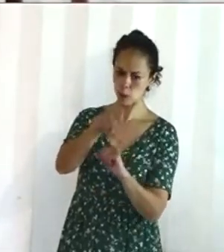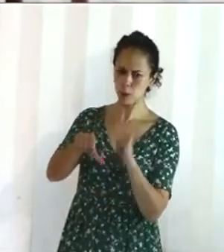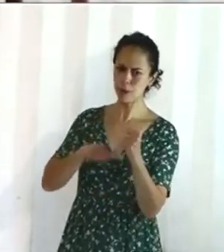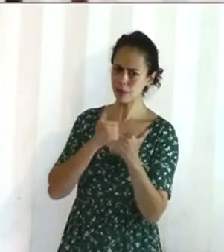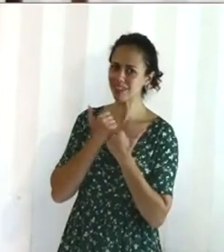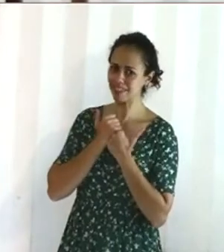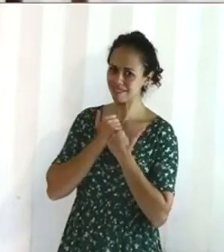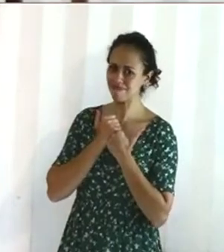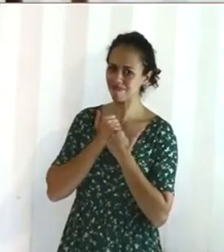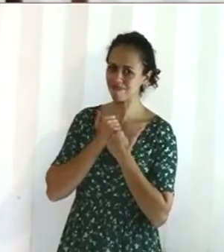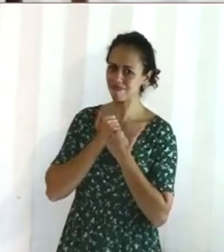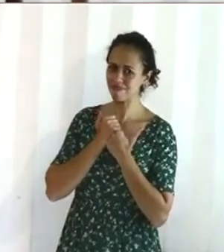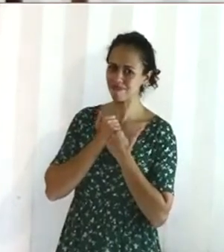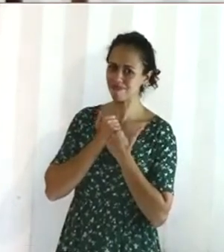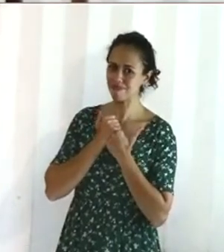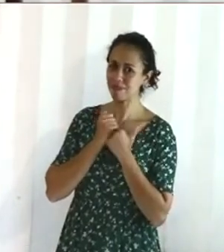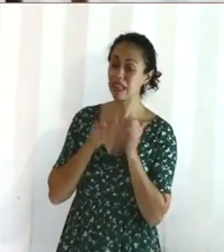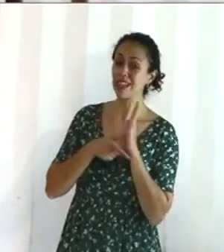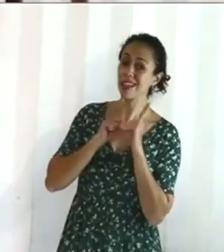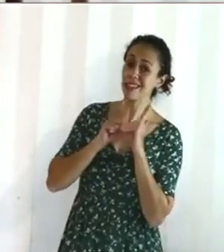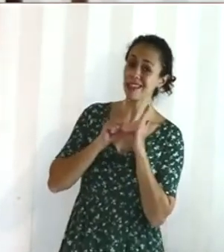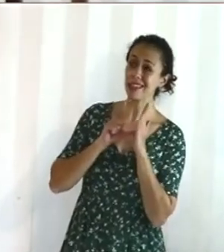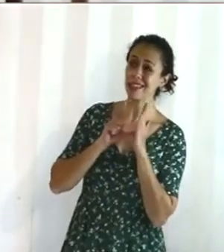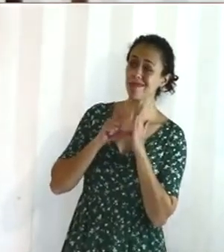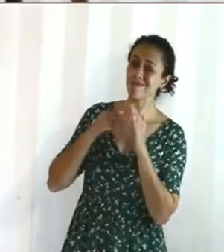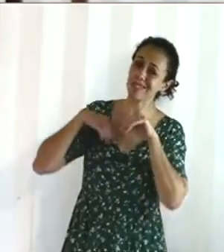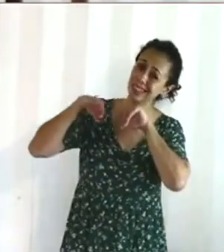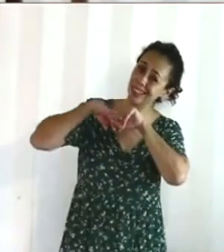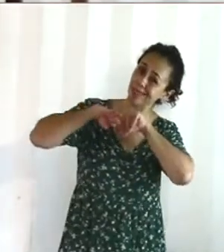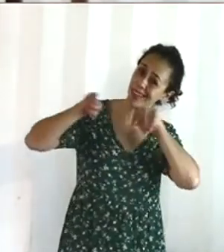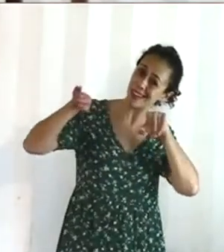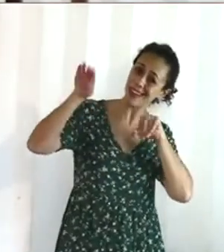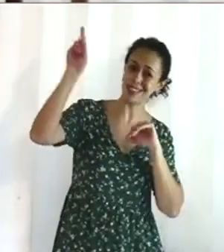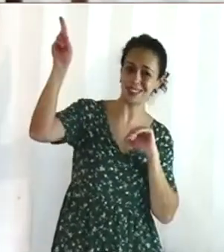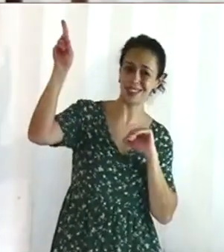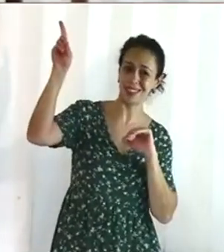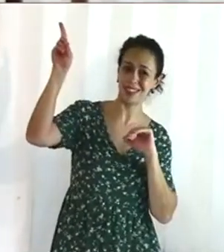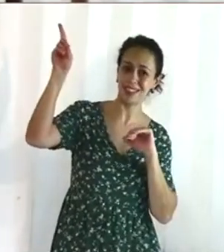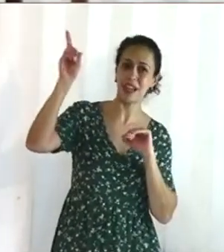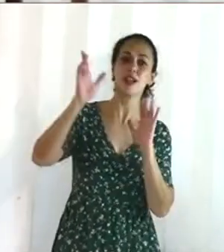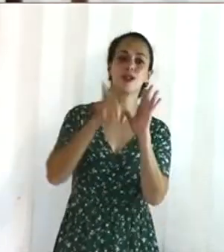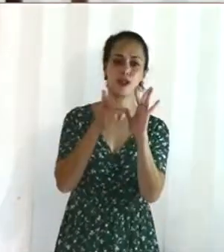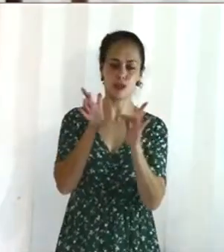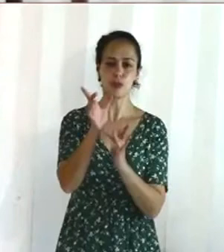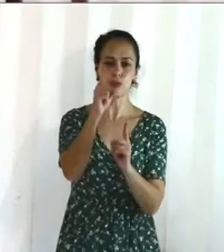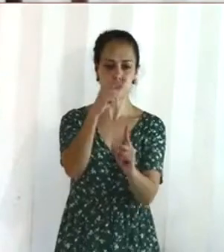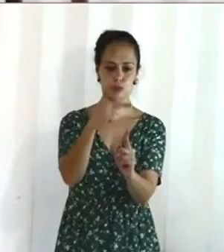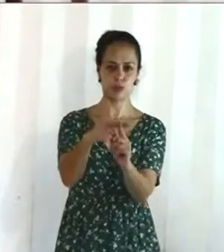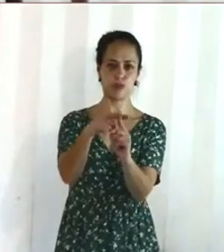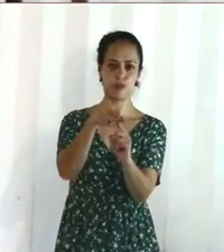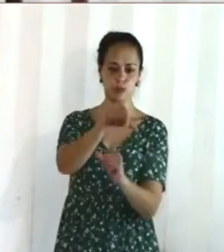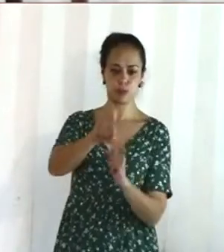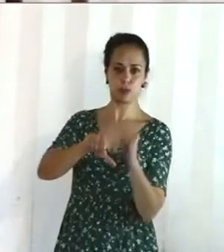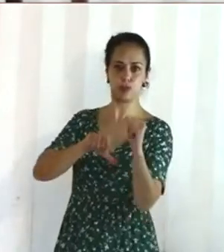inimigos de Deus, mas agora não somos mais, porque Cristo fez isso por nós, morreu em nosso lugar.